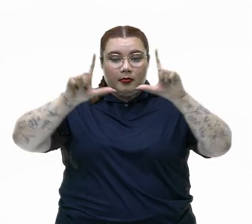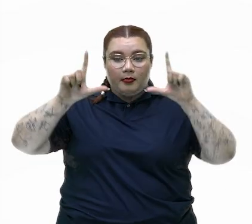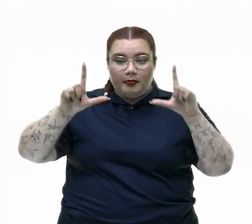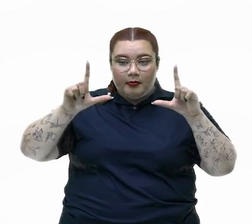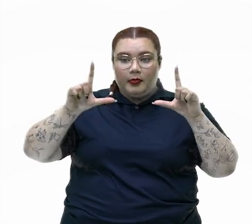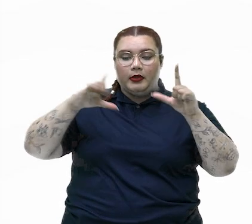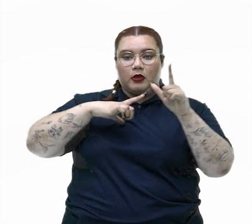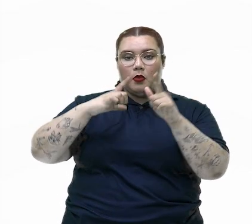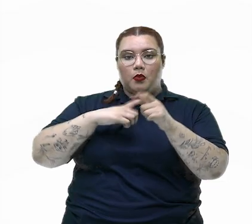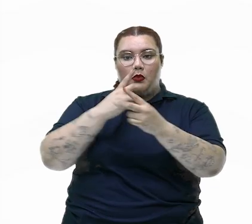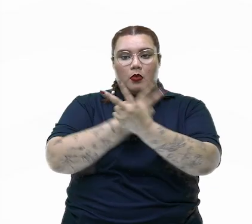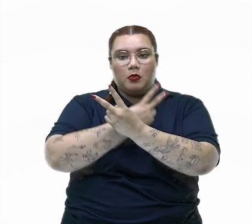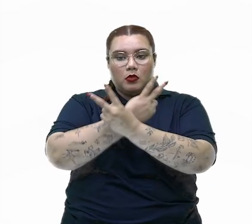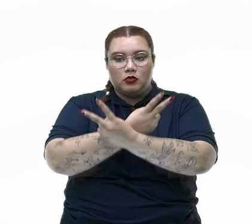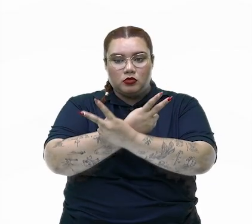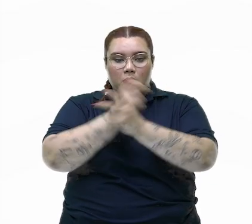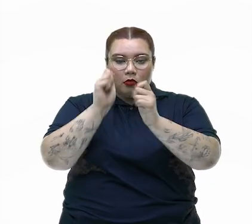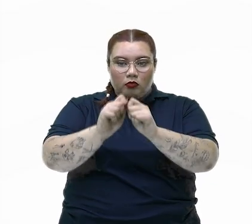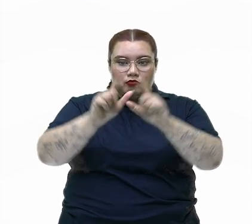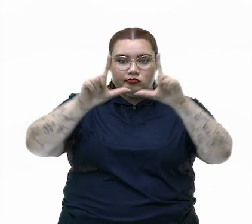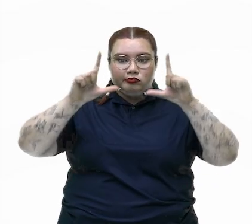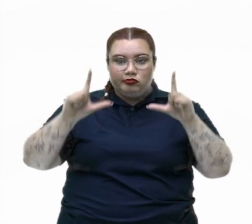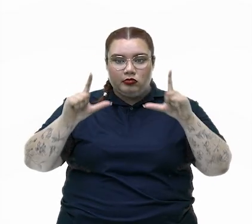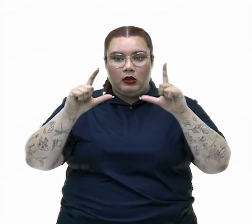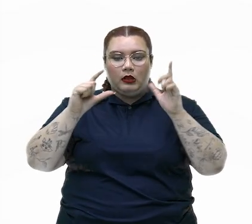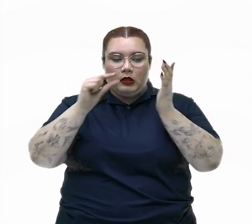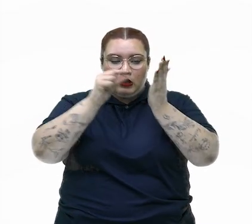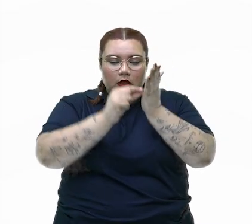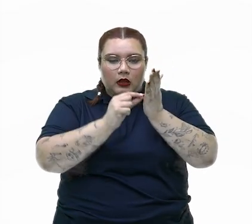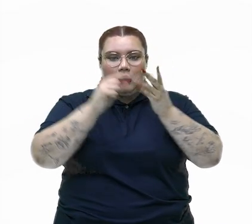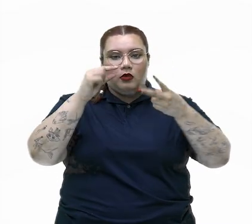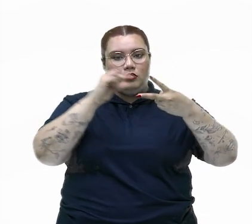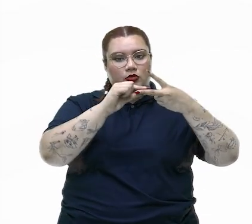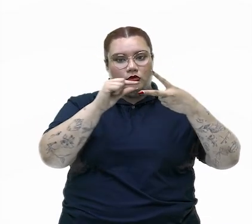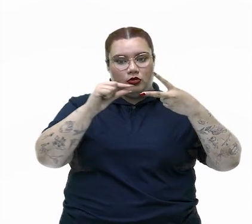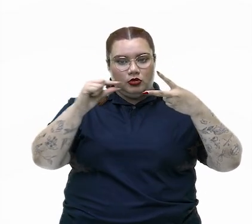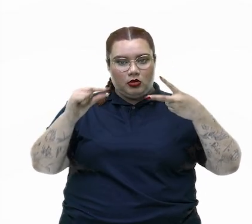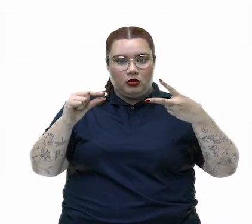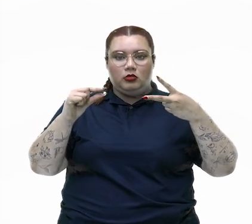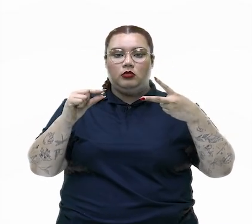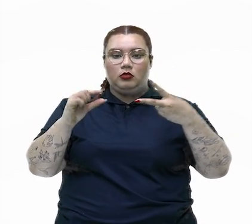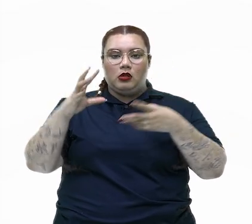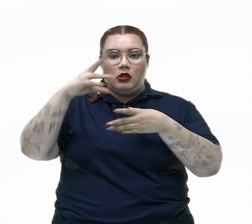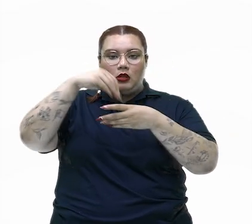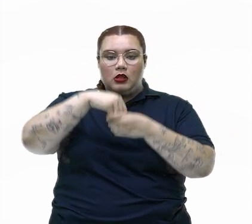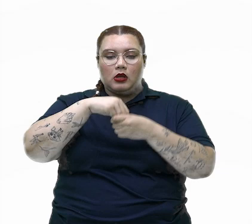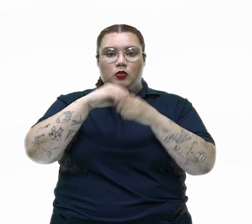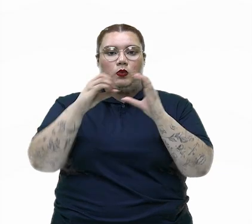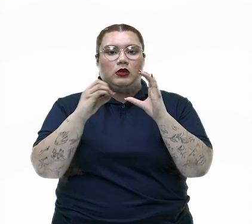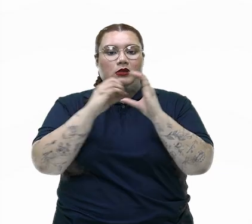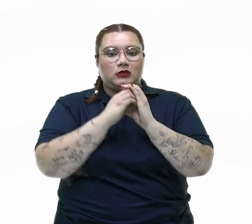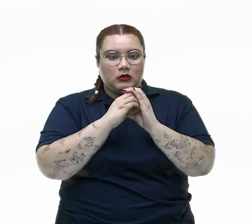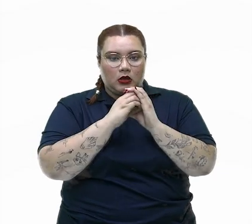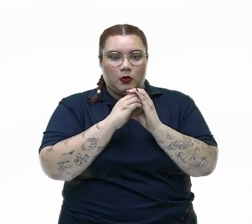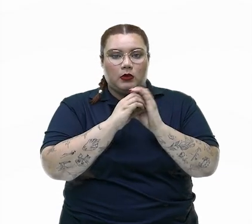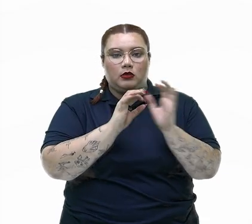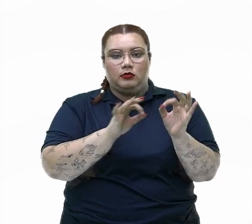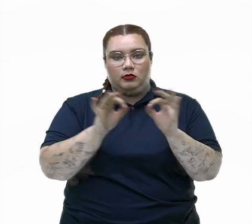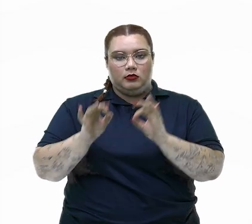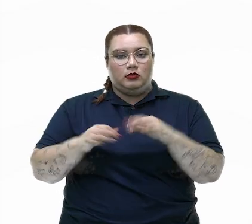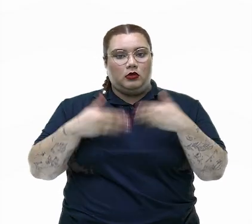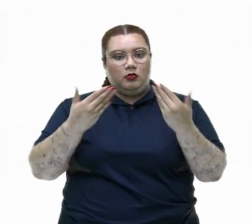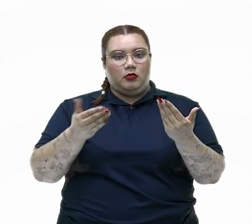genético está presente nos cromossomos, que por sua vez está presente no núcleo da célula. Então, para